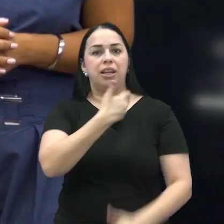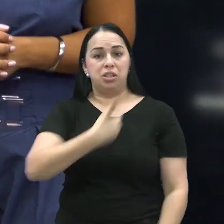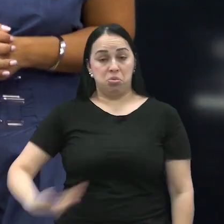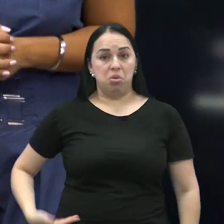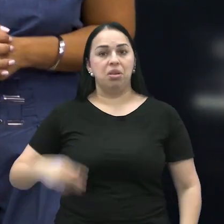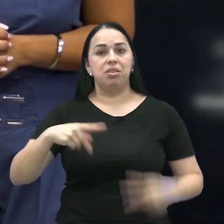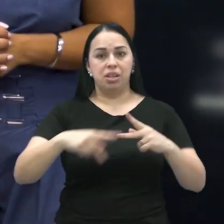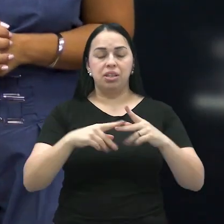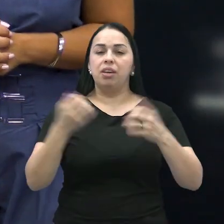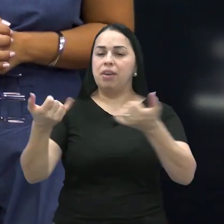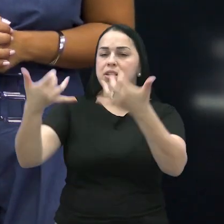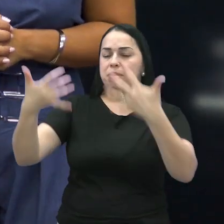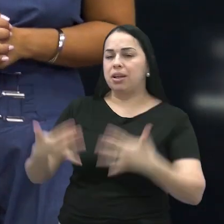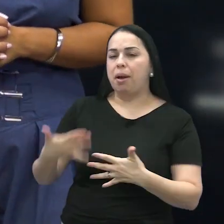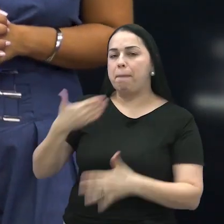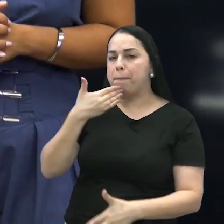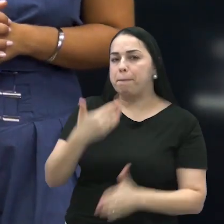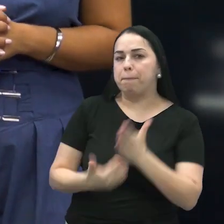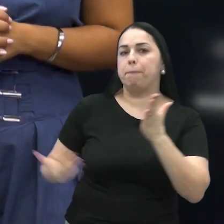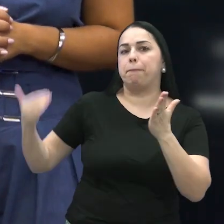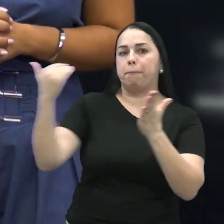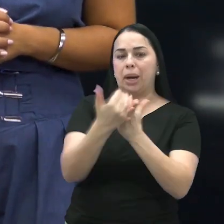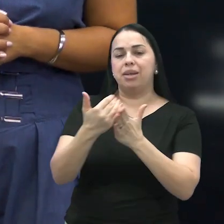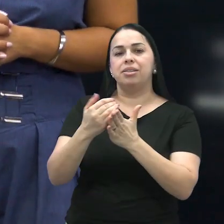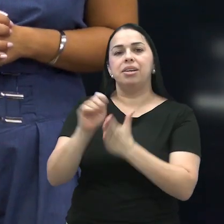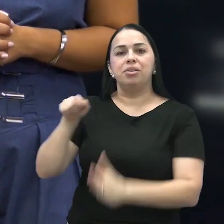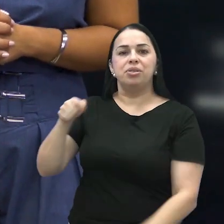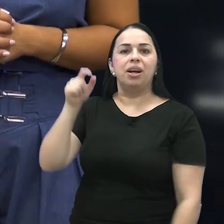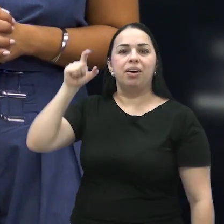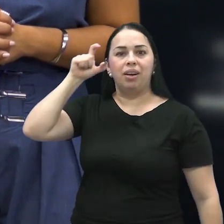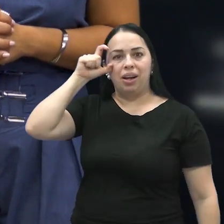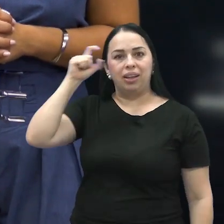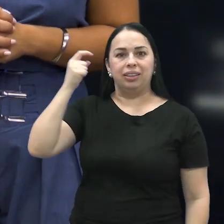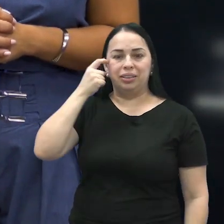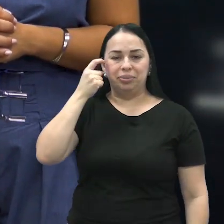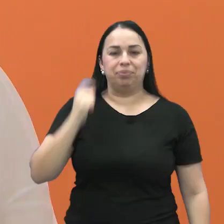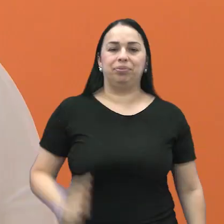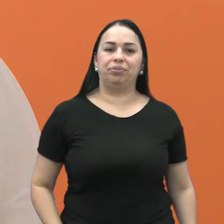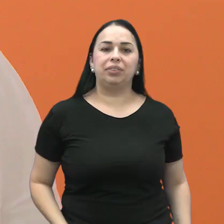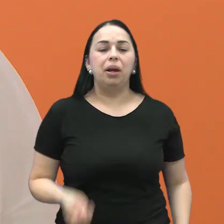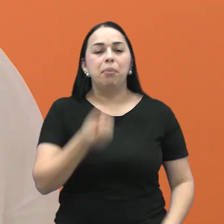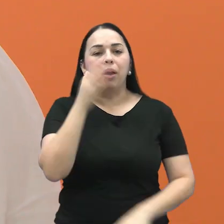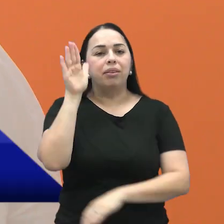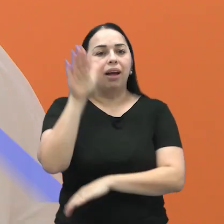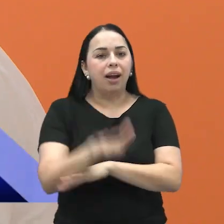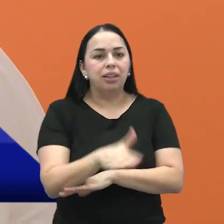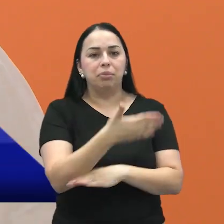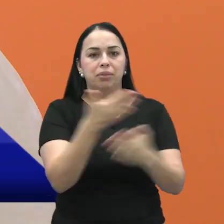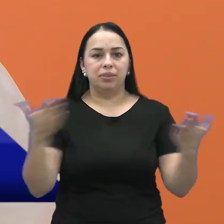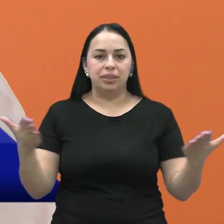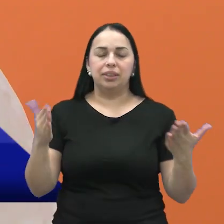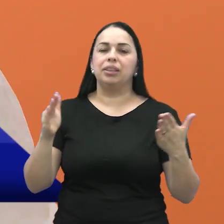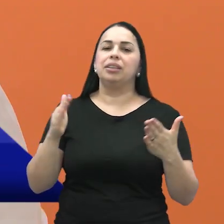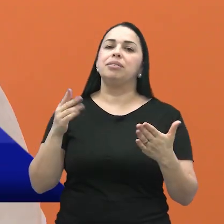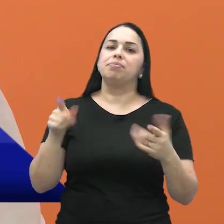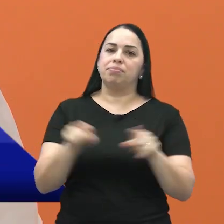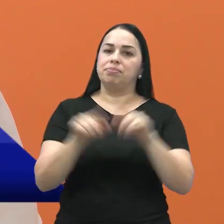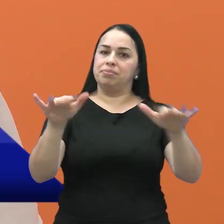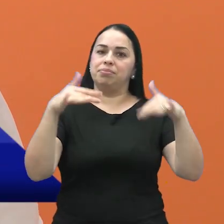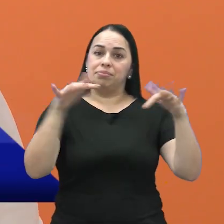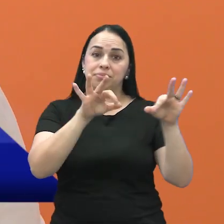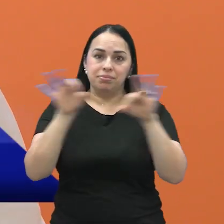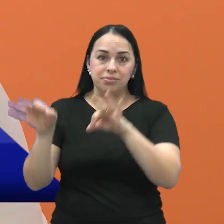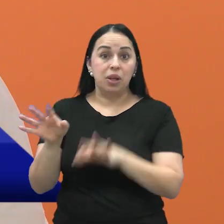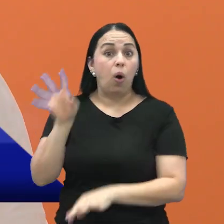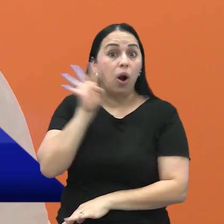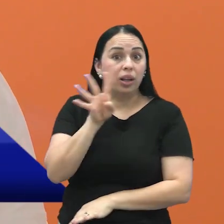vai trazer mais informações para a gente é a repórter Ana Vitória Caxias. Oi, Fran, boa tarde para você e boa tarde a todos que